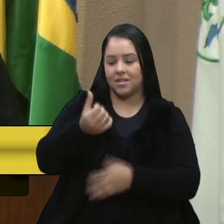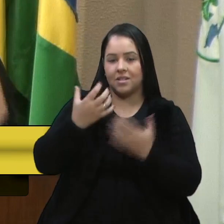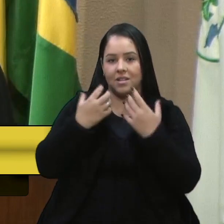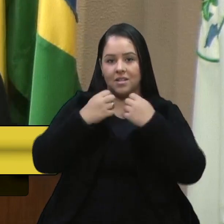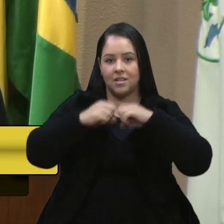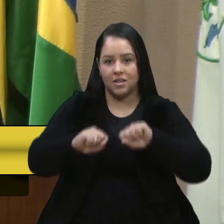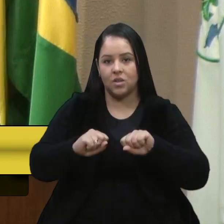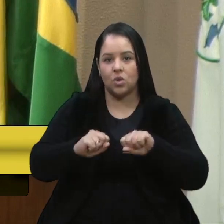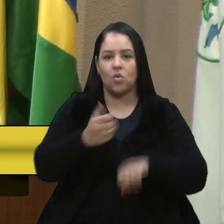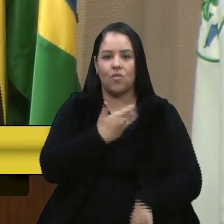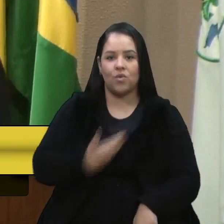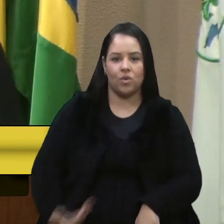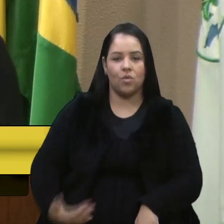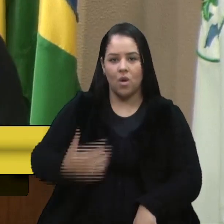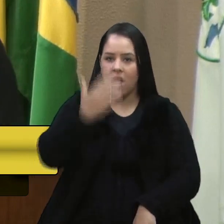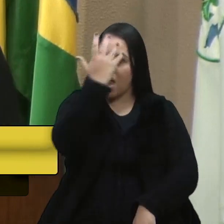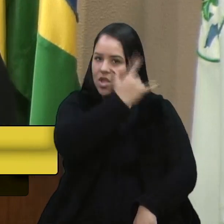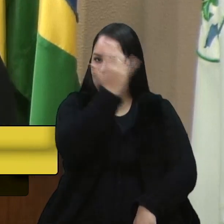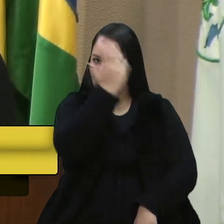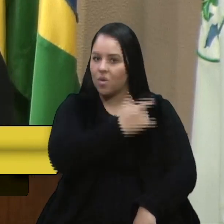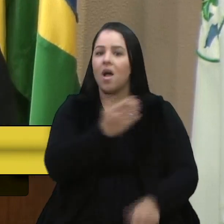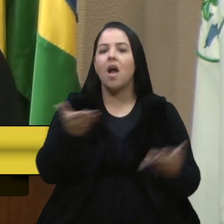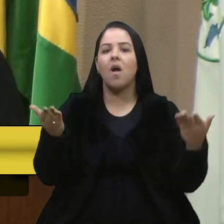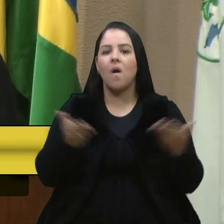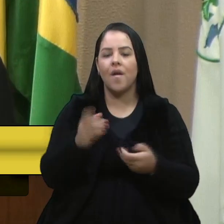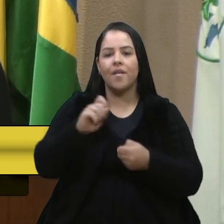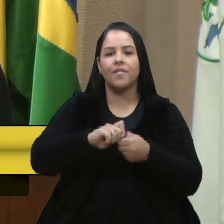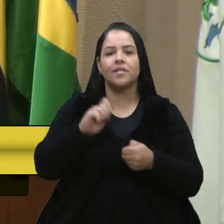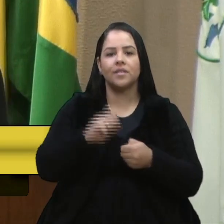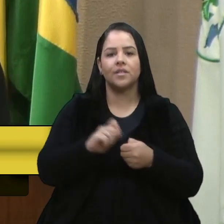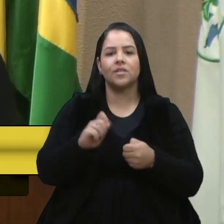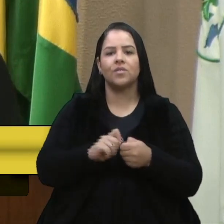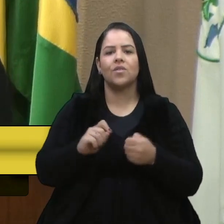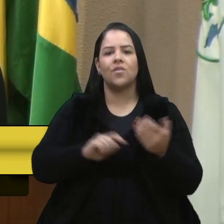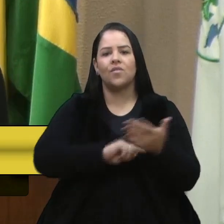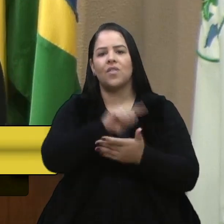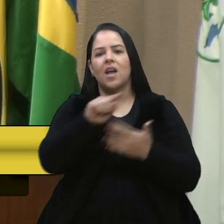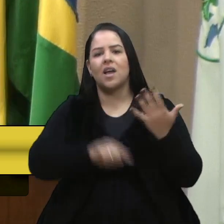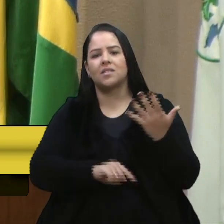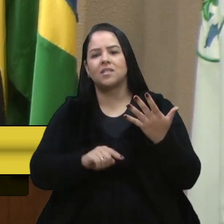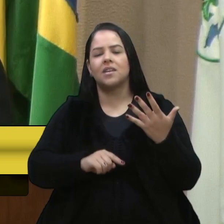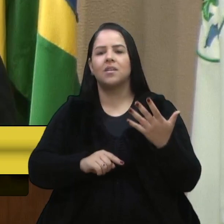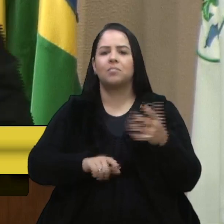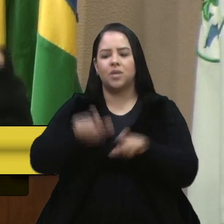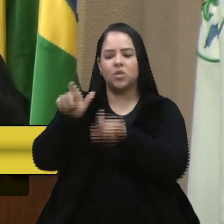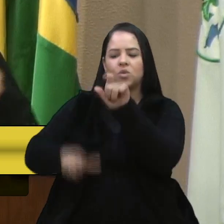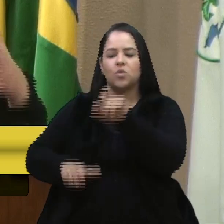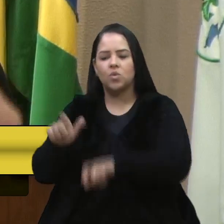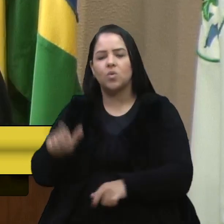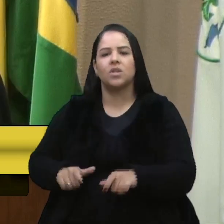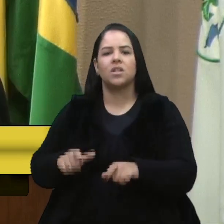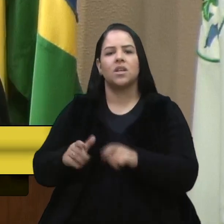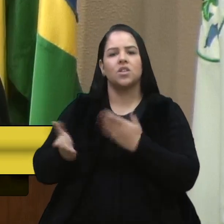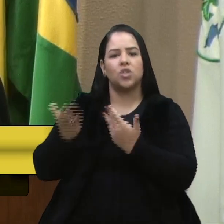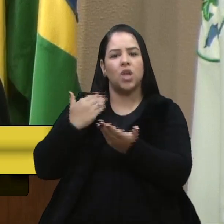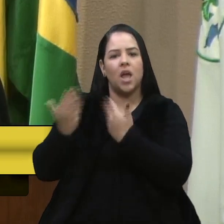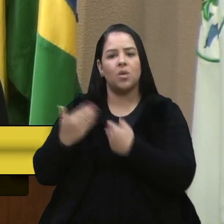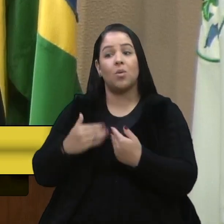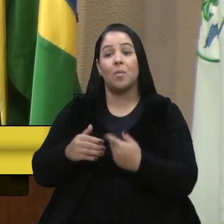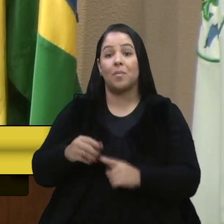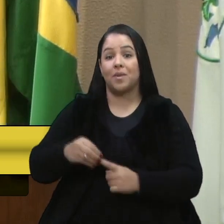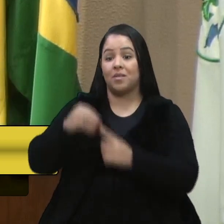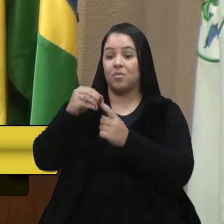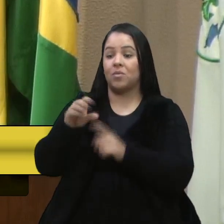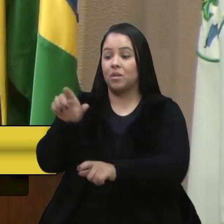governo Adiló, agora estão fazendo com várias mãos, com muito diálogo, principalmente com esses trabalhadores e